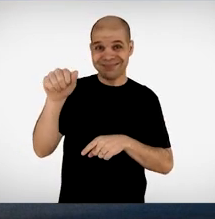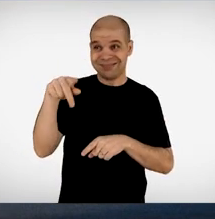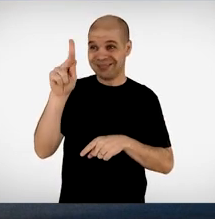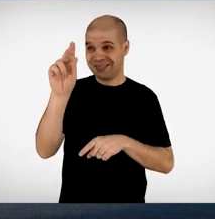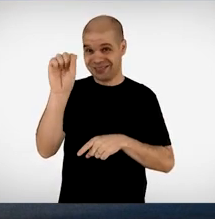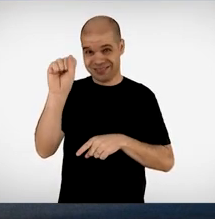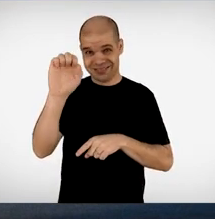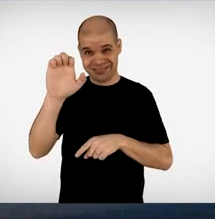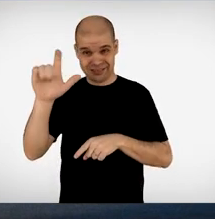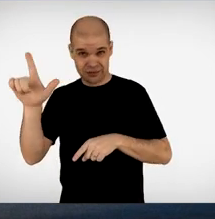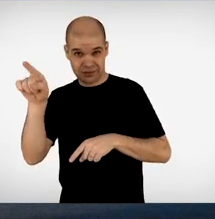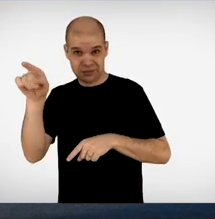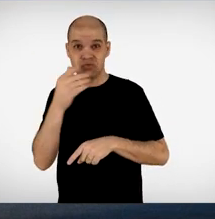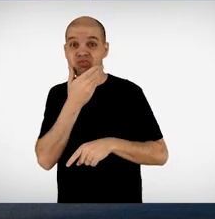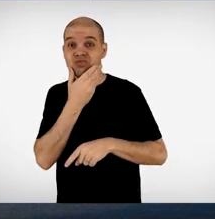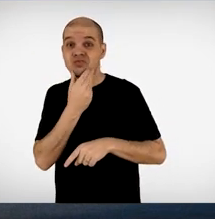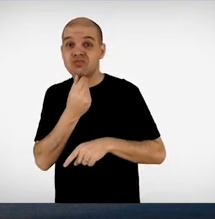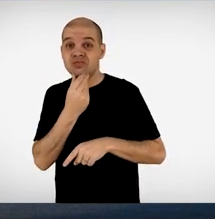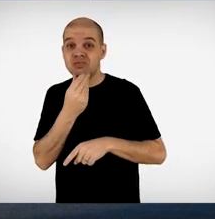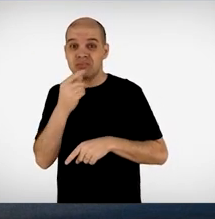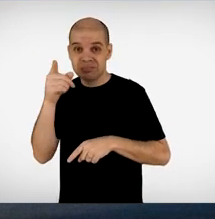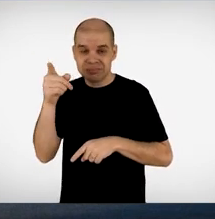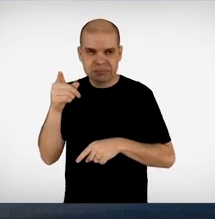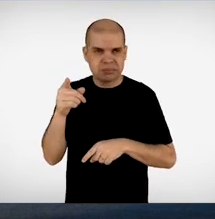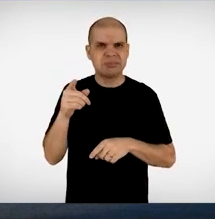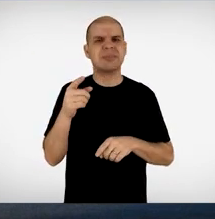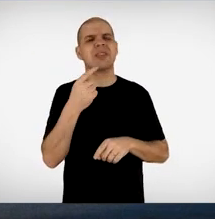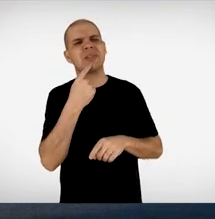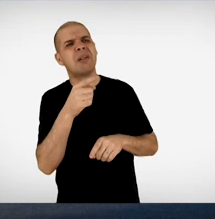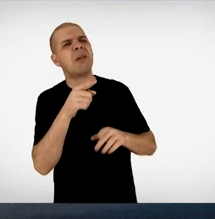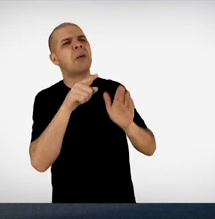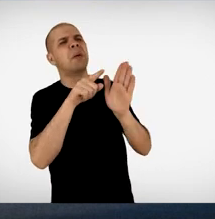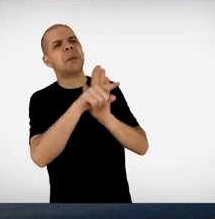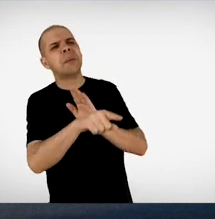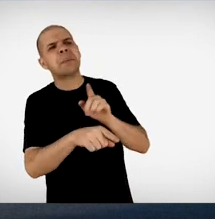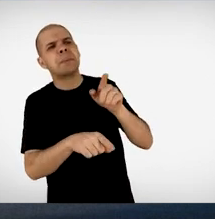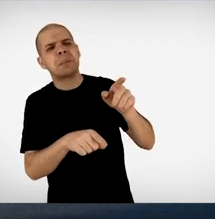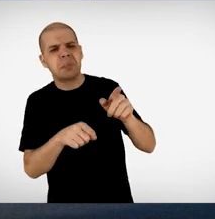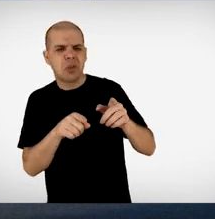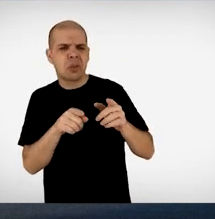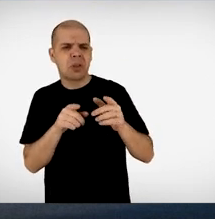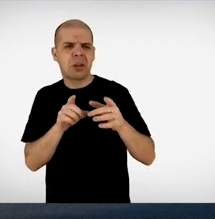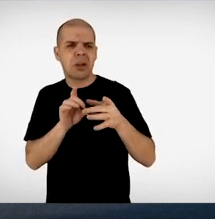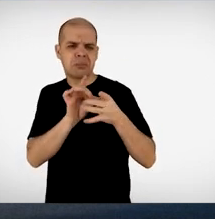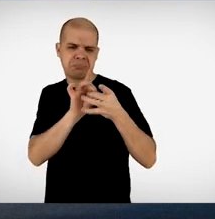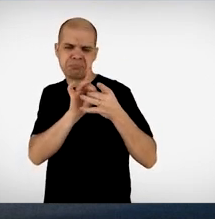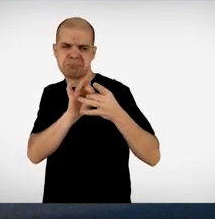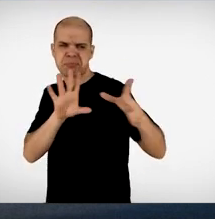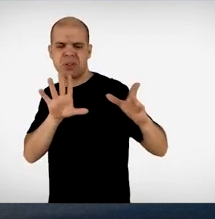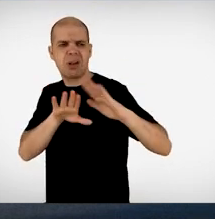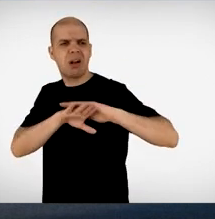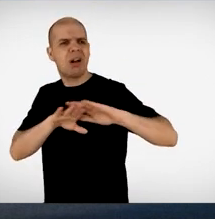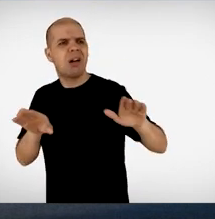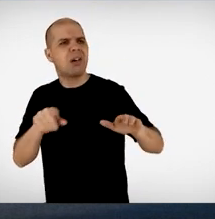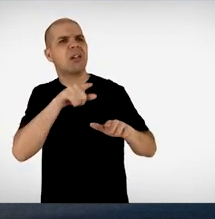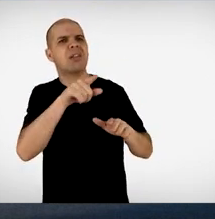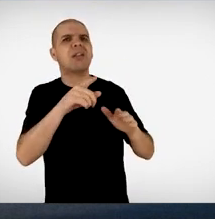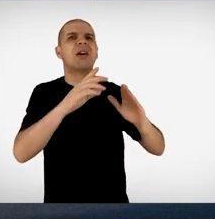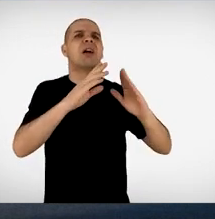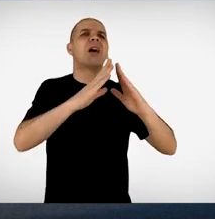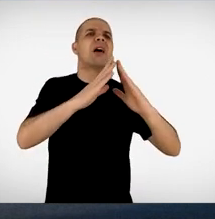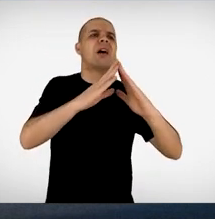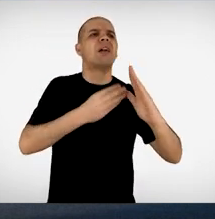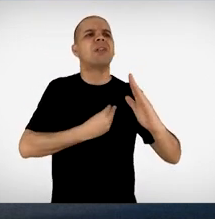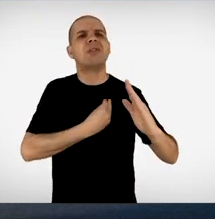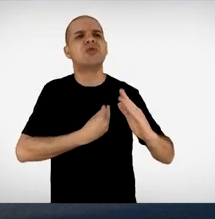O término do Axel com ela, ele pergunta para ela onde você vai morar. E aí eu quero